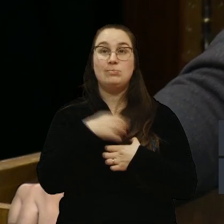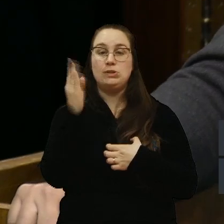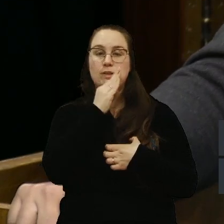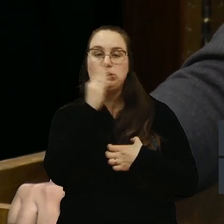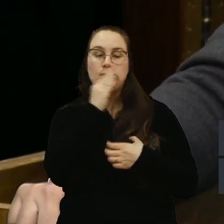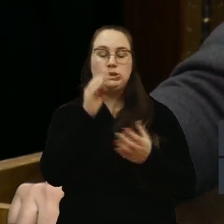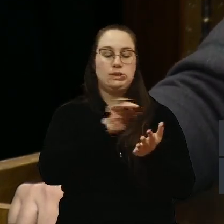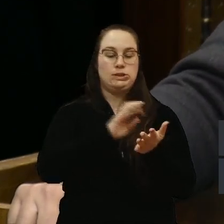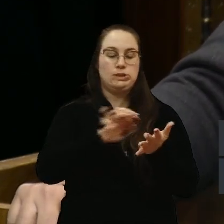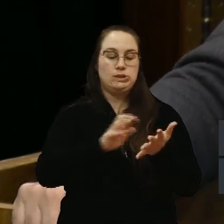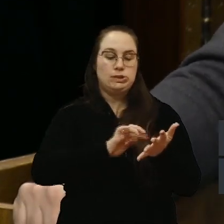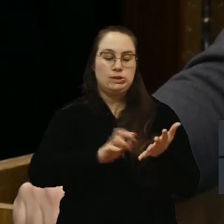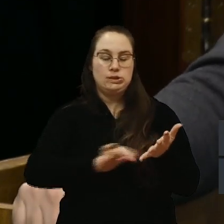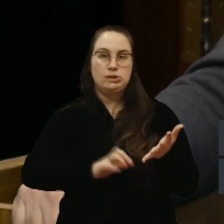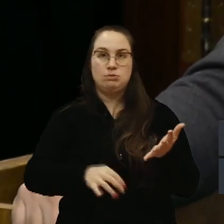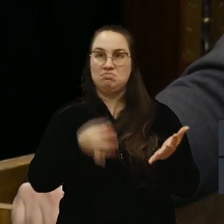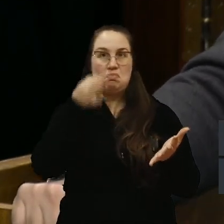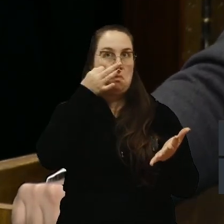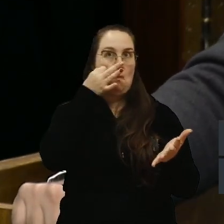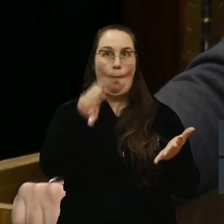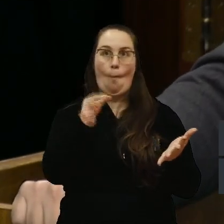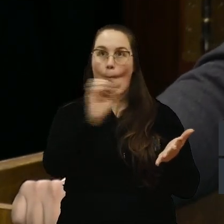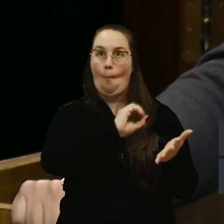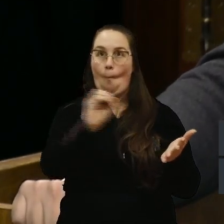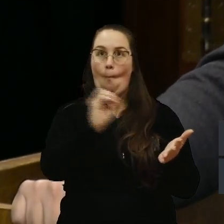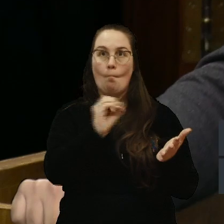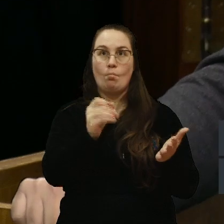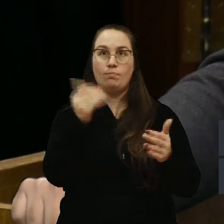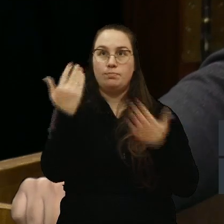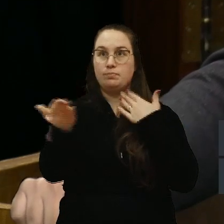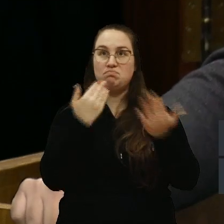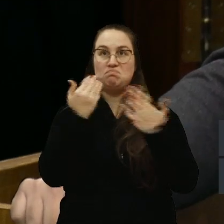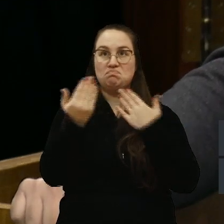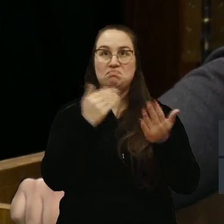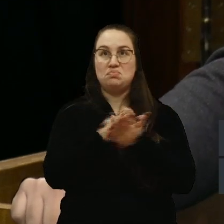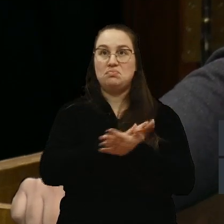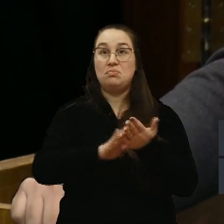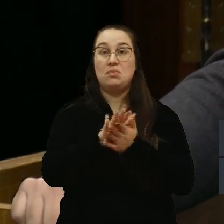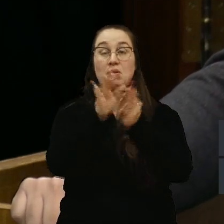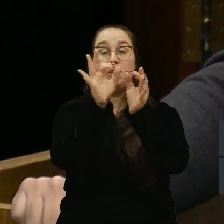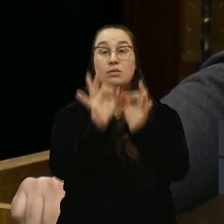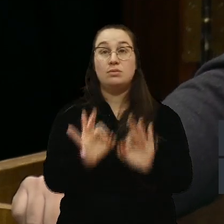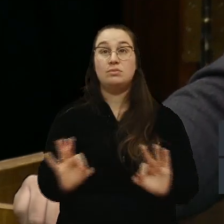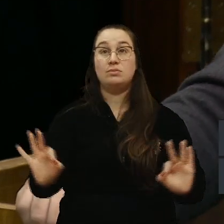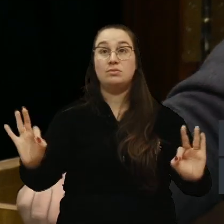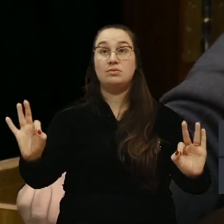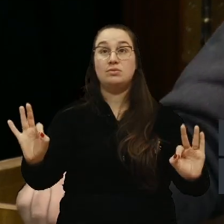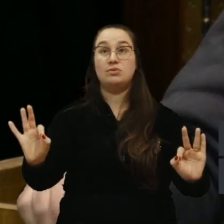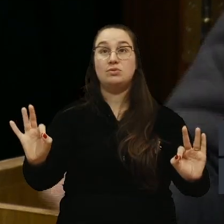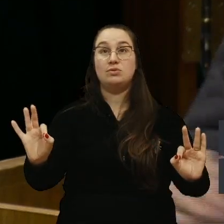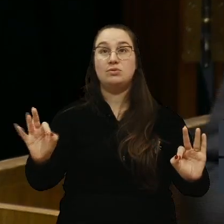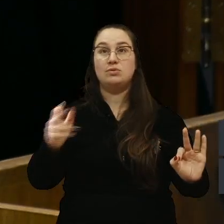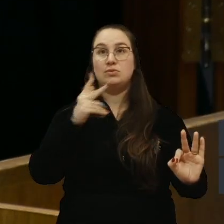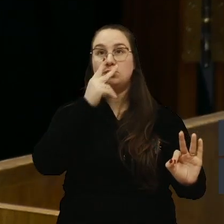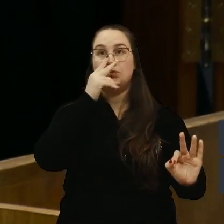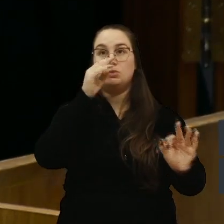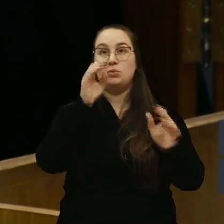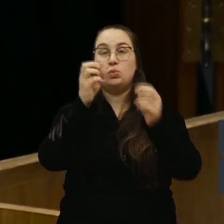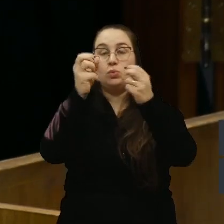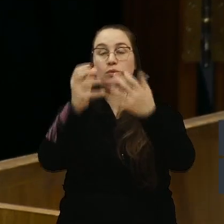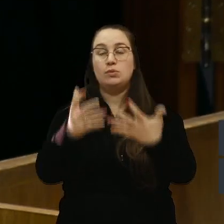corrida, sem atenção, sem discussão, para ser bem sutil na forma como eu estou